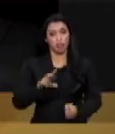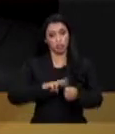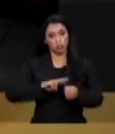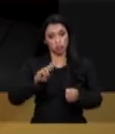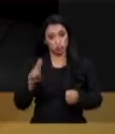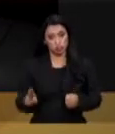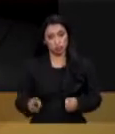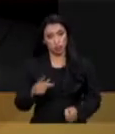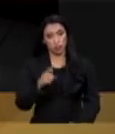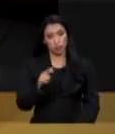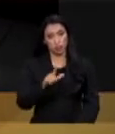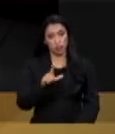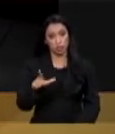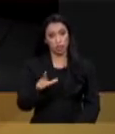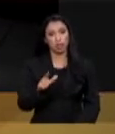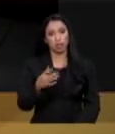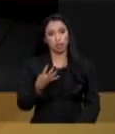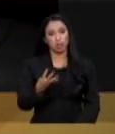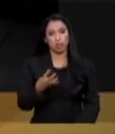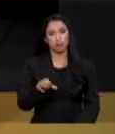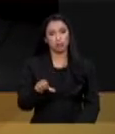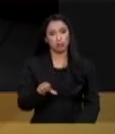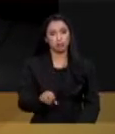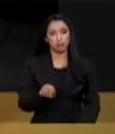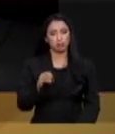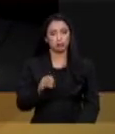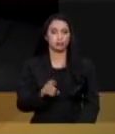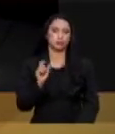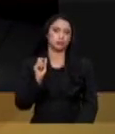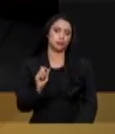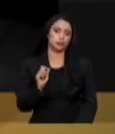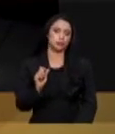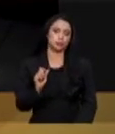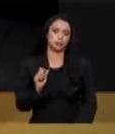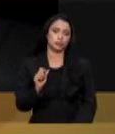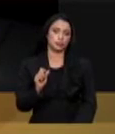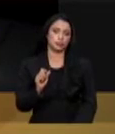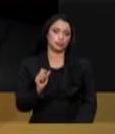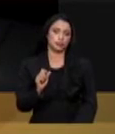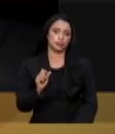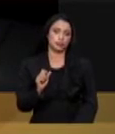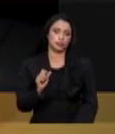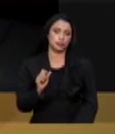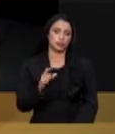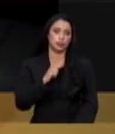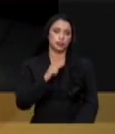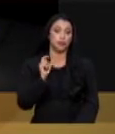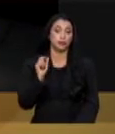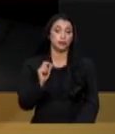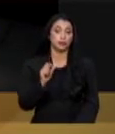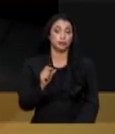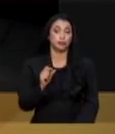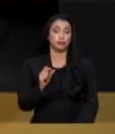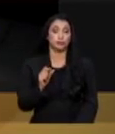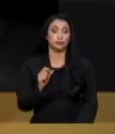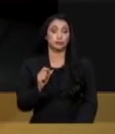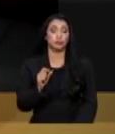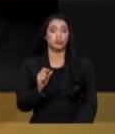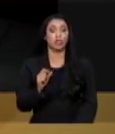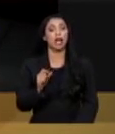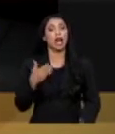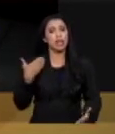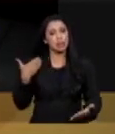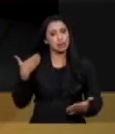PL 490. Portanto, desde o desfecho do julgamento da ação popular 3388 até o dia